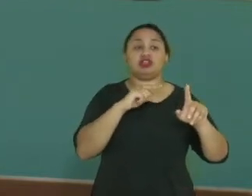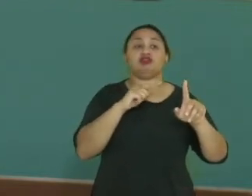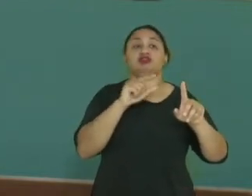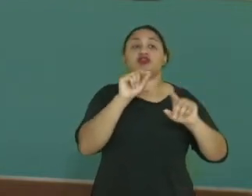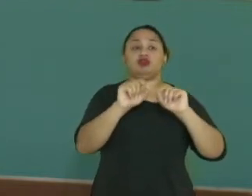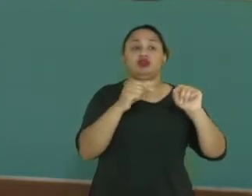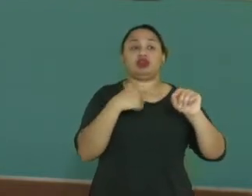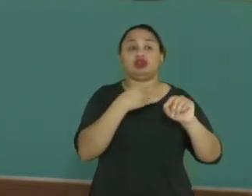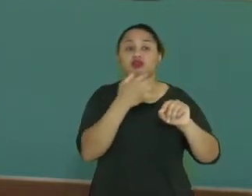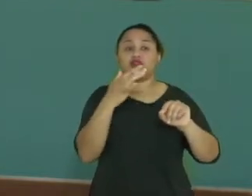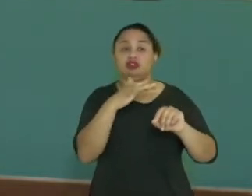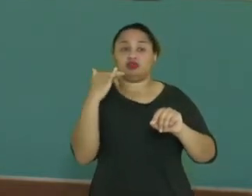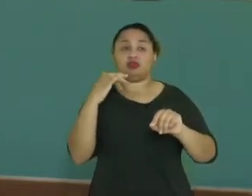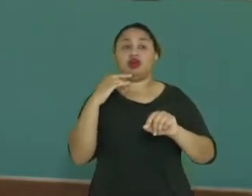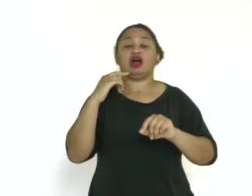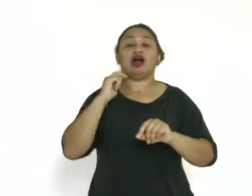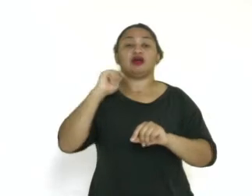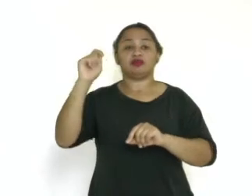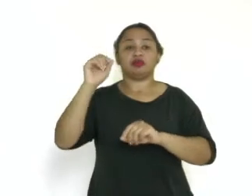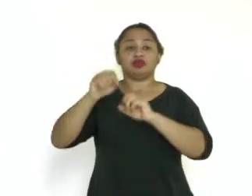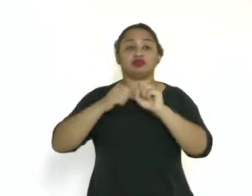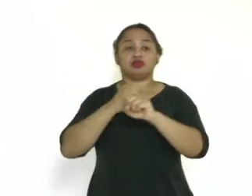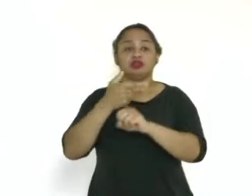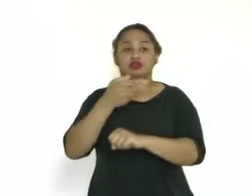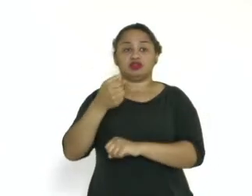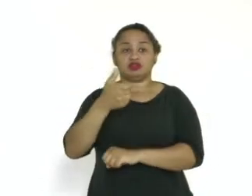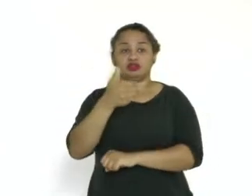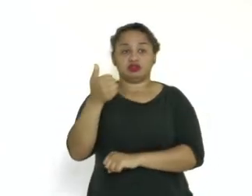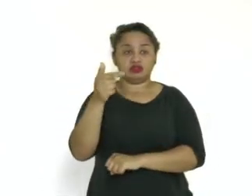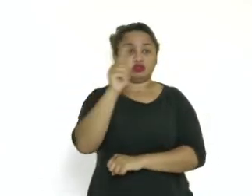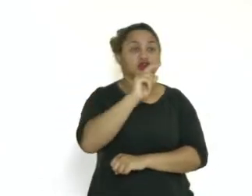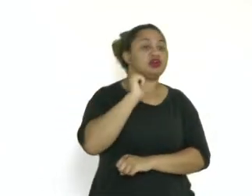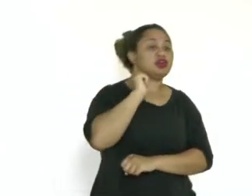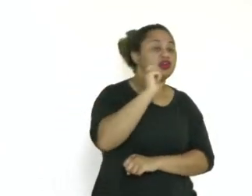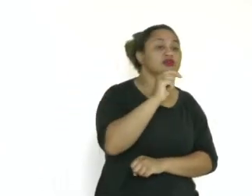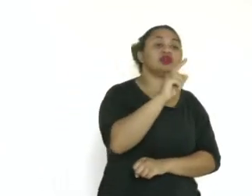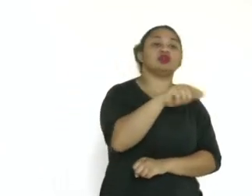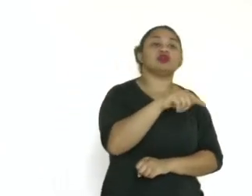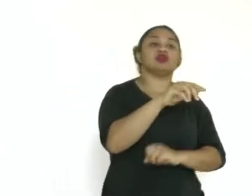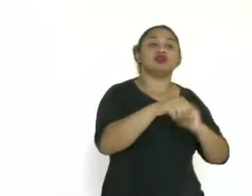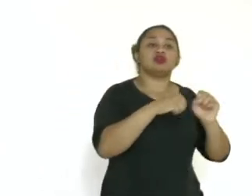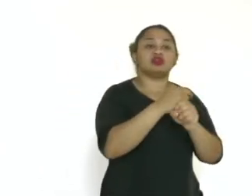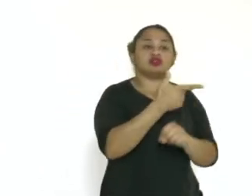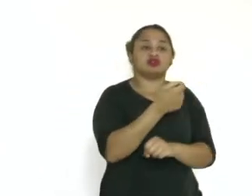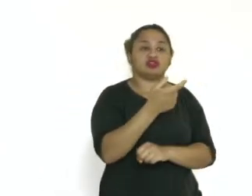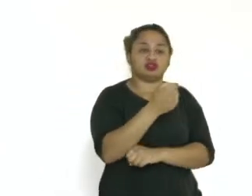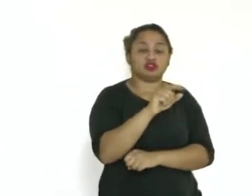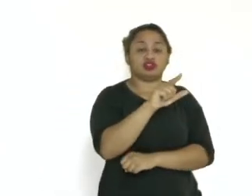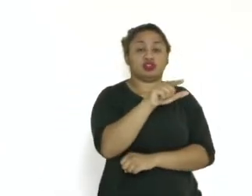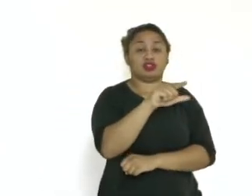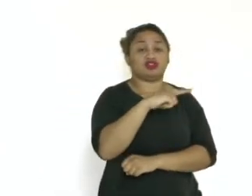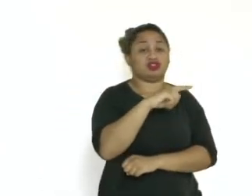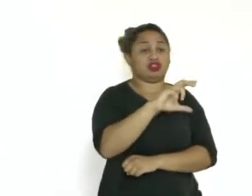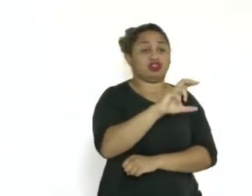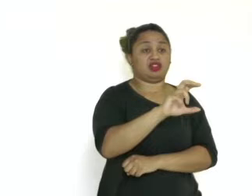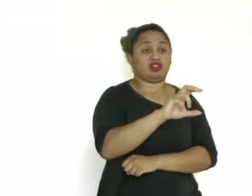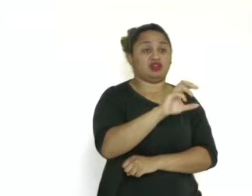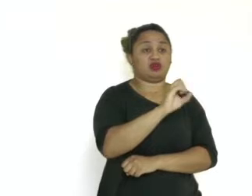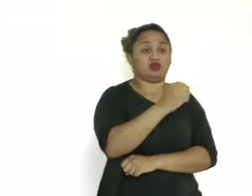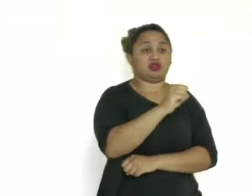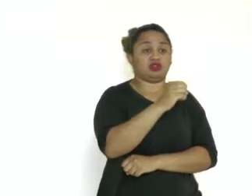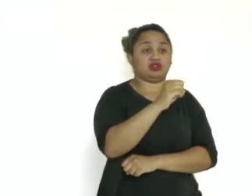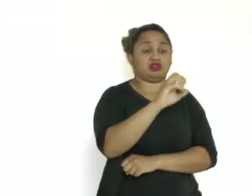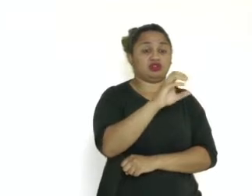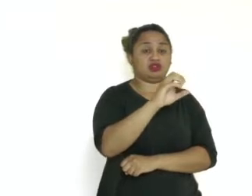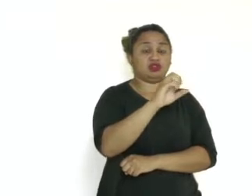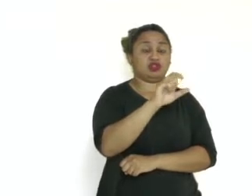de 2020? Então, a gente olha lá, abril de 2020 estava lá 5.804. Já nesse caso aqui, que a gente teve um ápice,